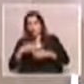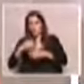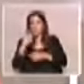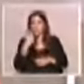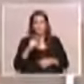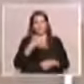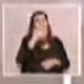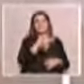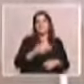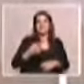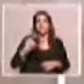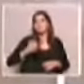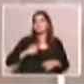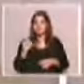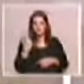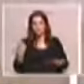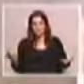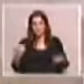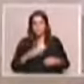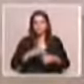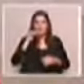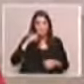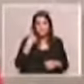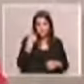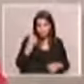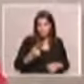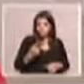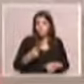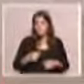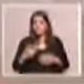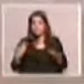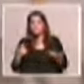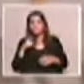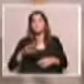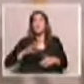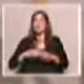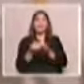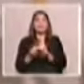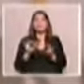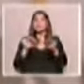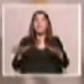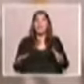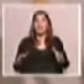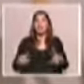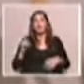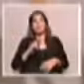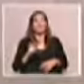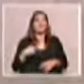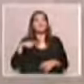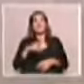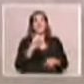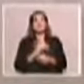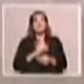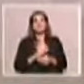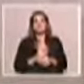sete ao sábado. Quando se diz um copo de vinho nas mulheres, não é sete. O queijo é a mesma coisa. Não é chegar à festa e